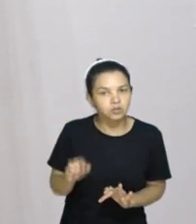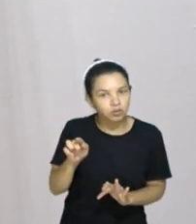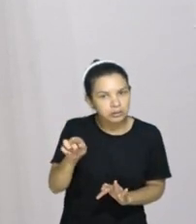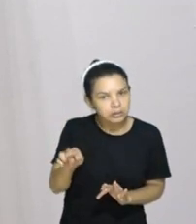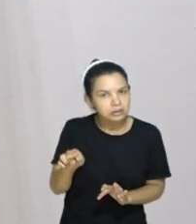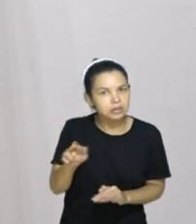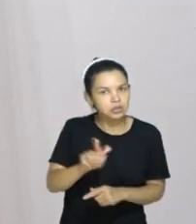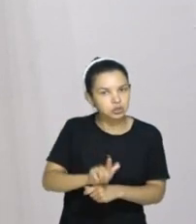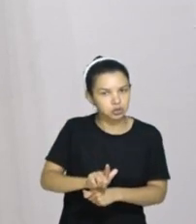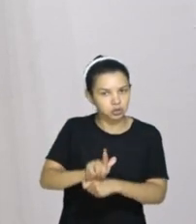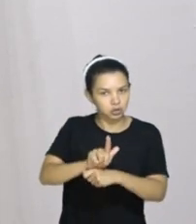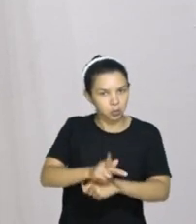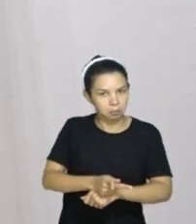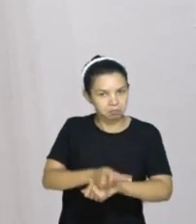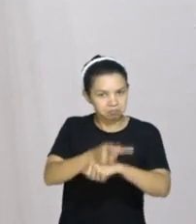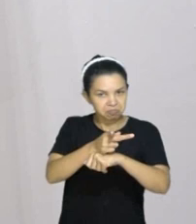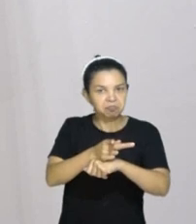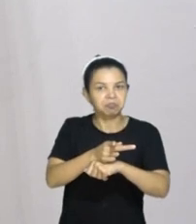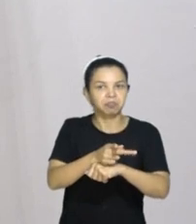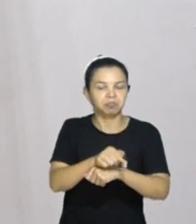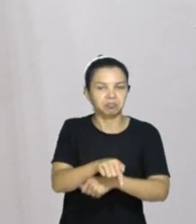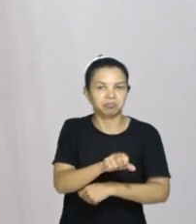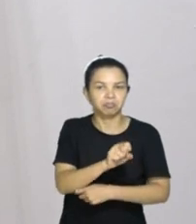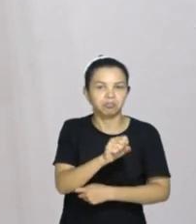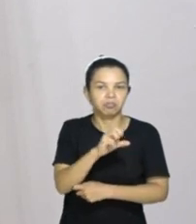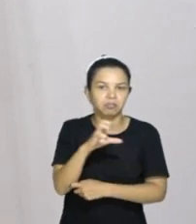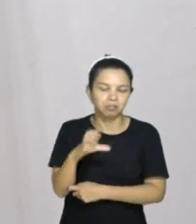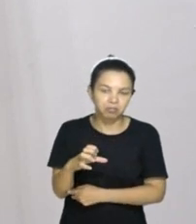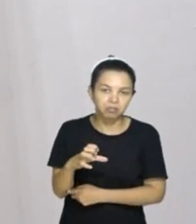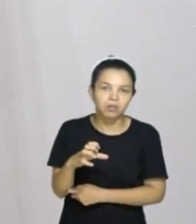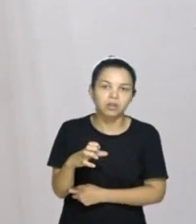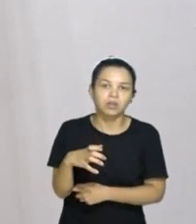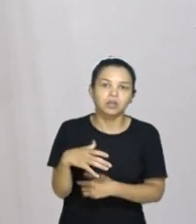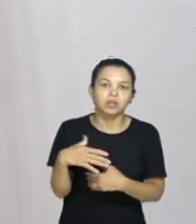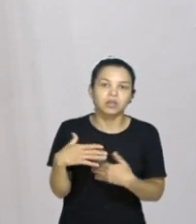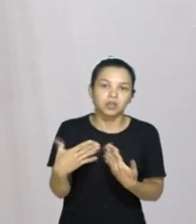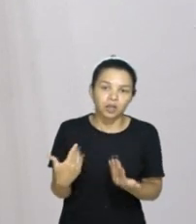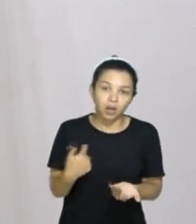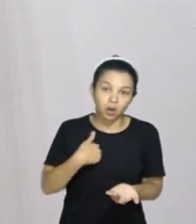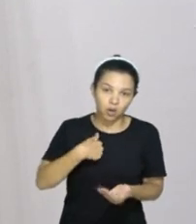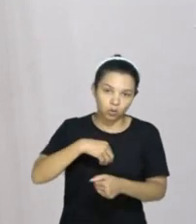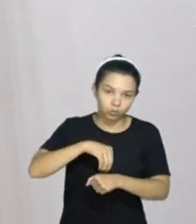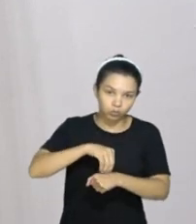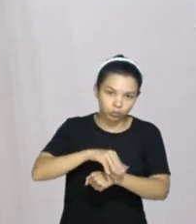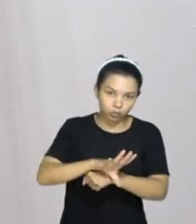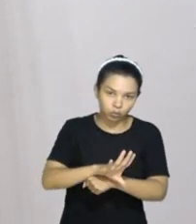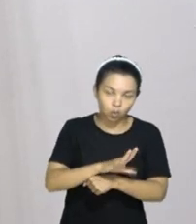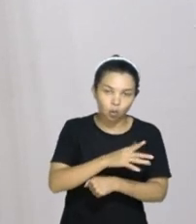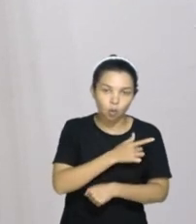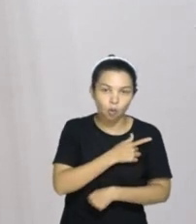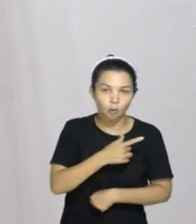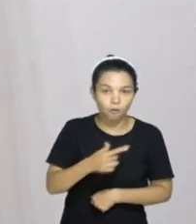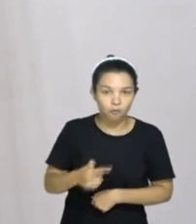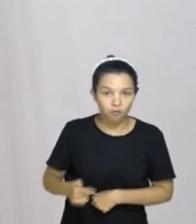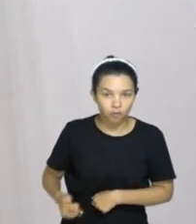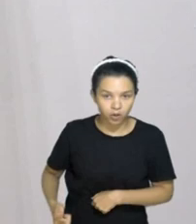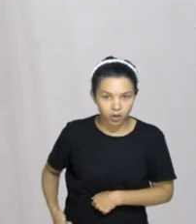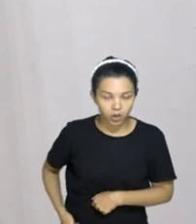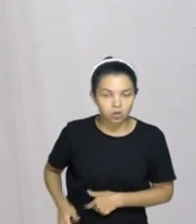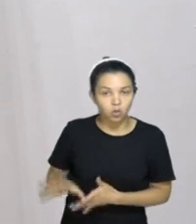né e sugerir o governo e fizesse como fez o governador